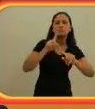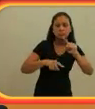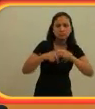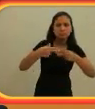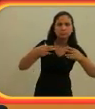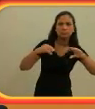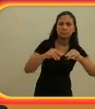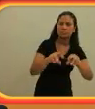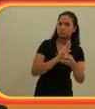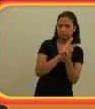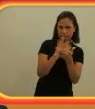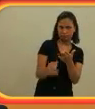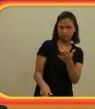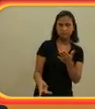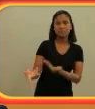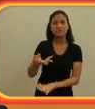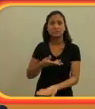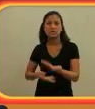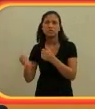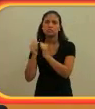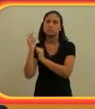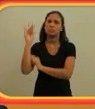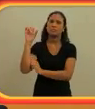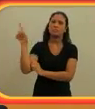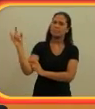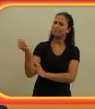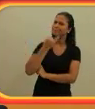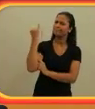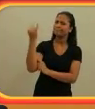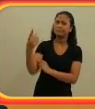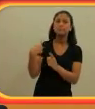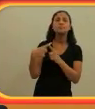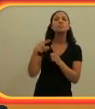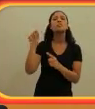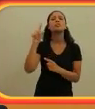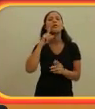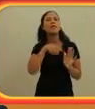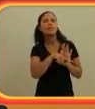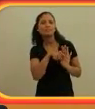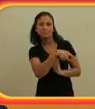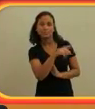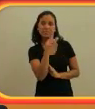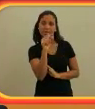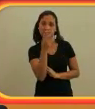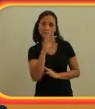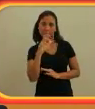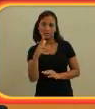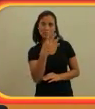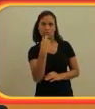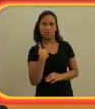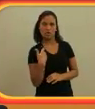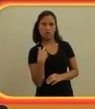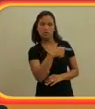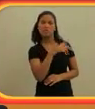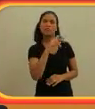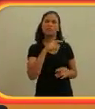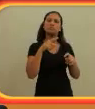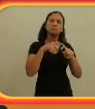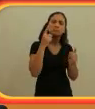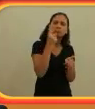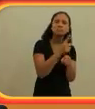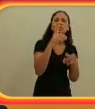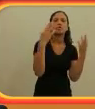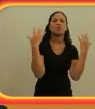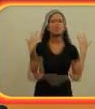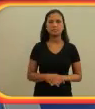de instrumentos e a interação com os pais é fundamental. Acompanhamos uma consulta de Gabriel, de 4 anos, que foi